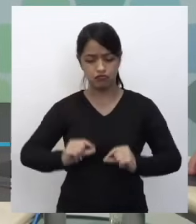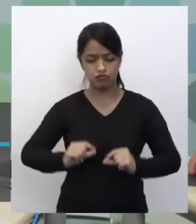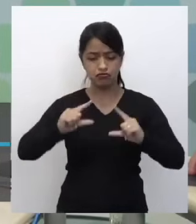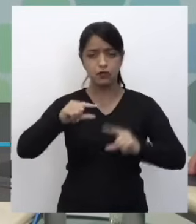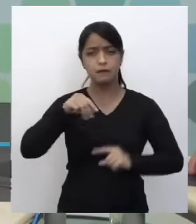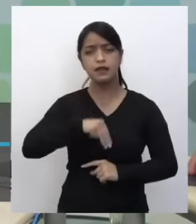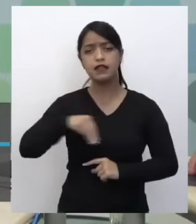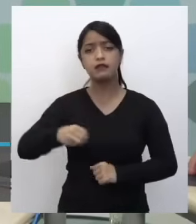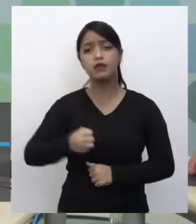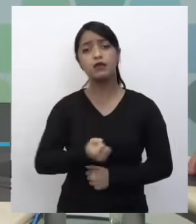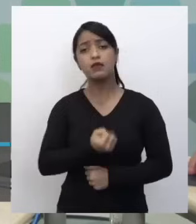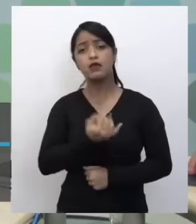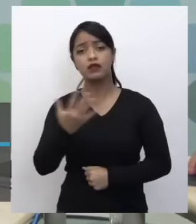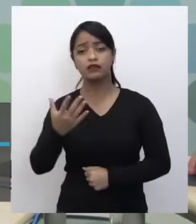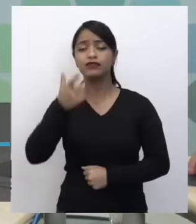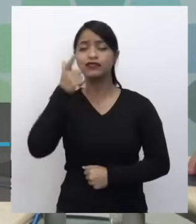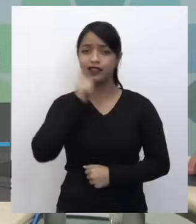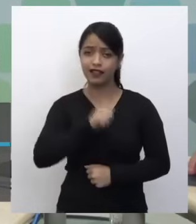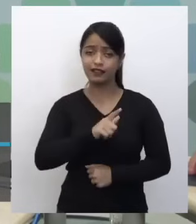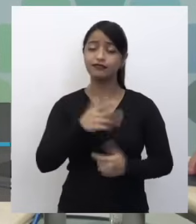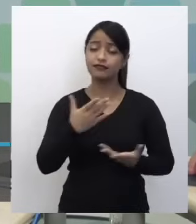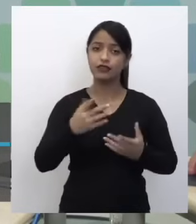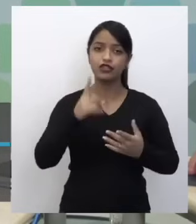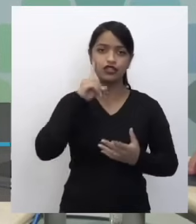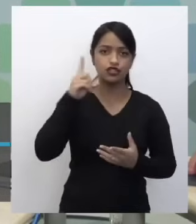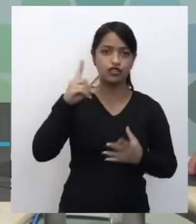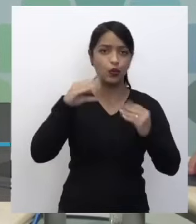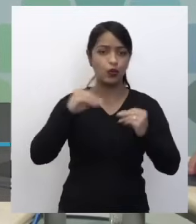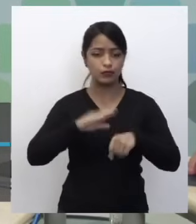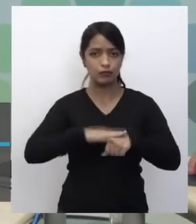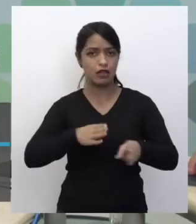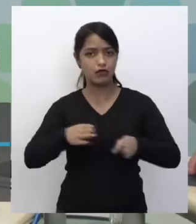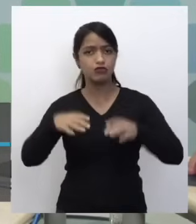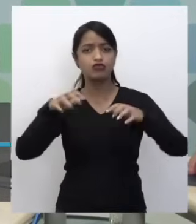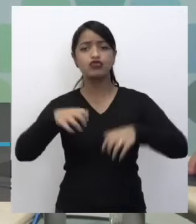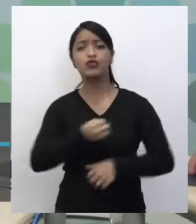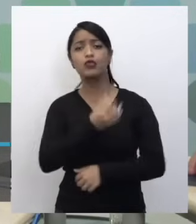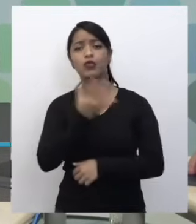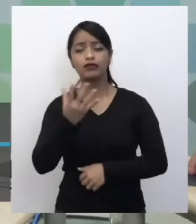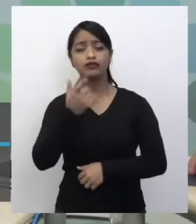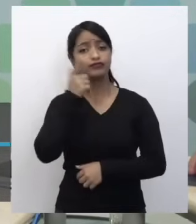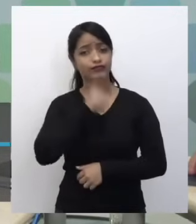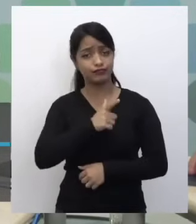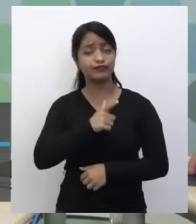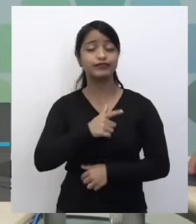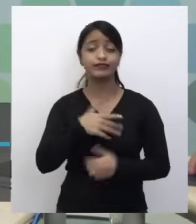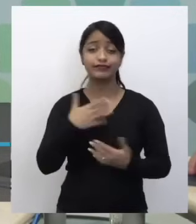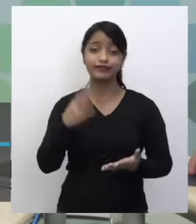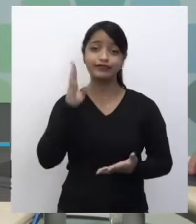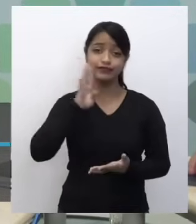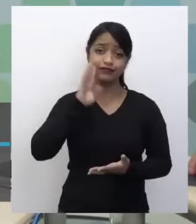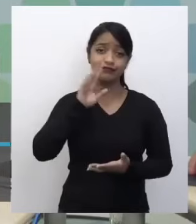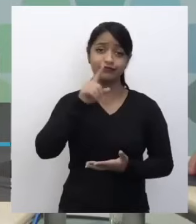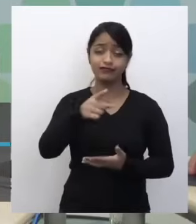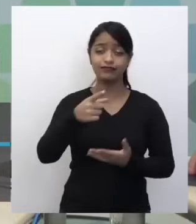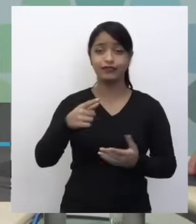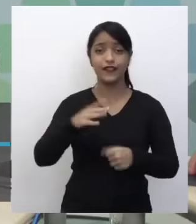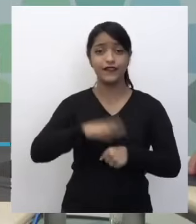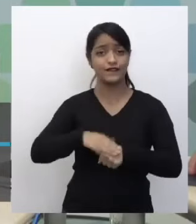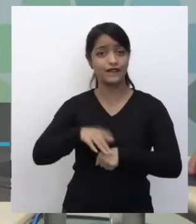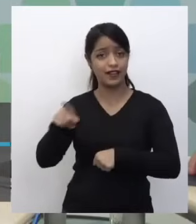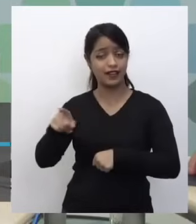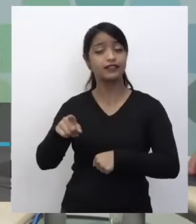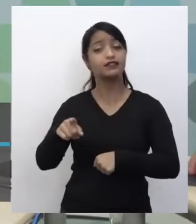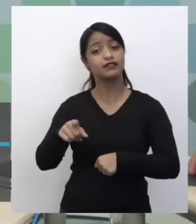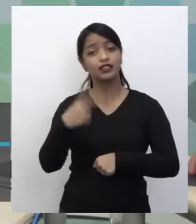naquele período. Então é muito legal você fazer, né, você ter esse processo histórico da sua casa, do seu bairro,